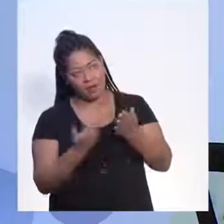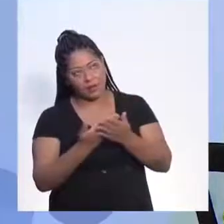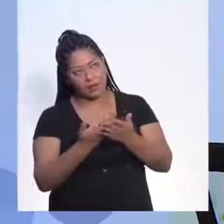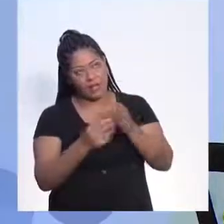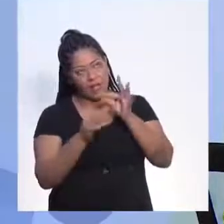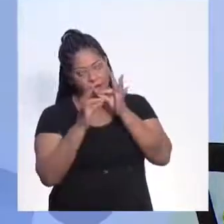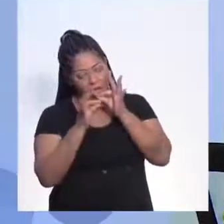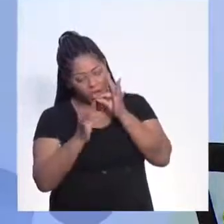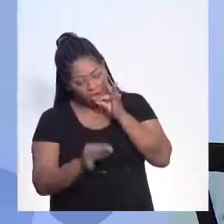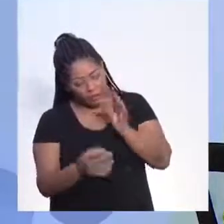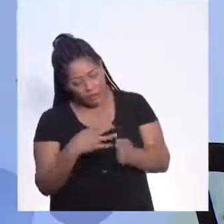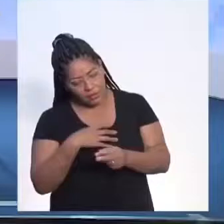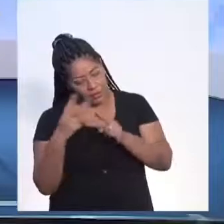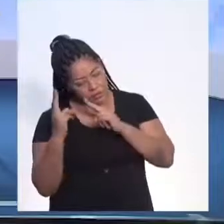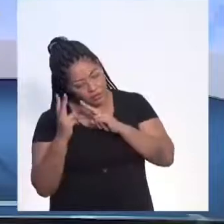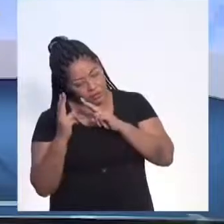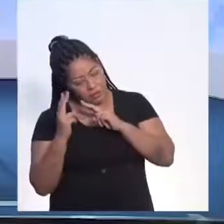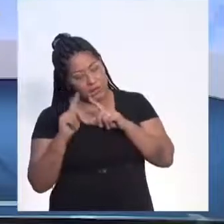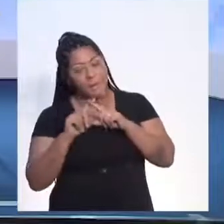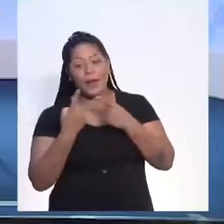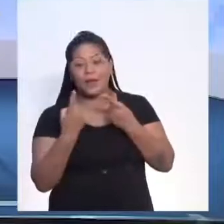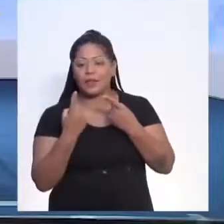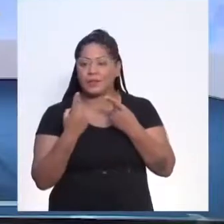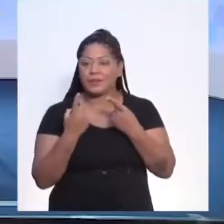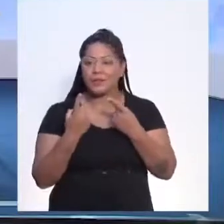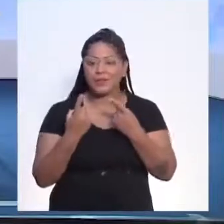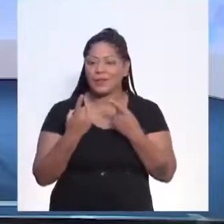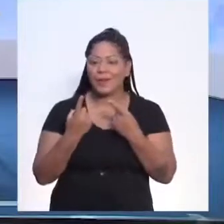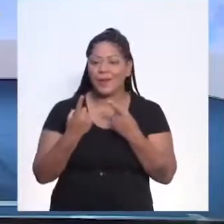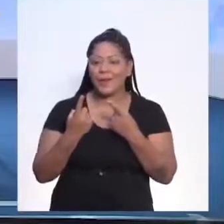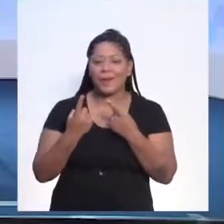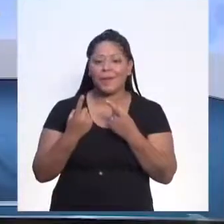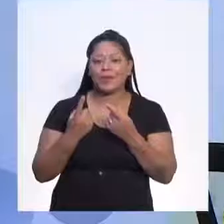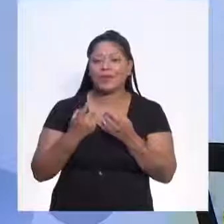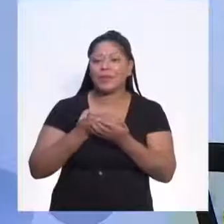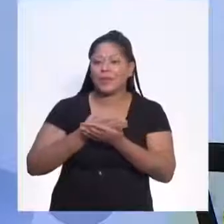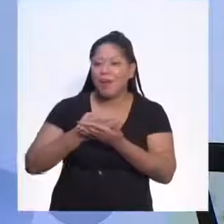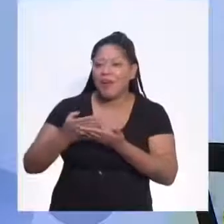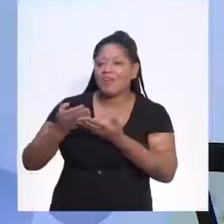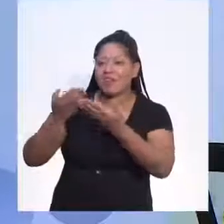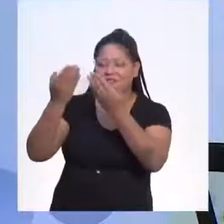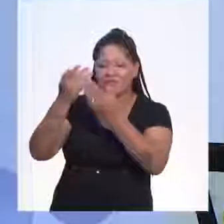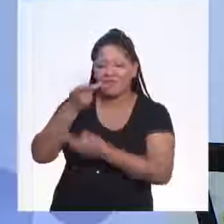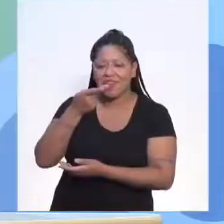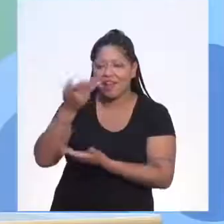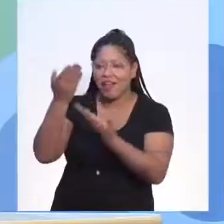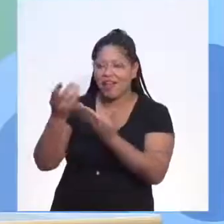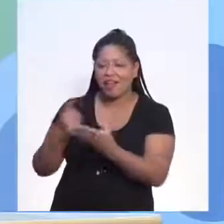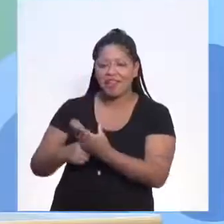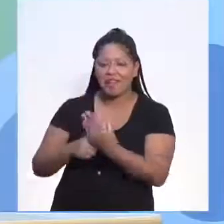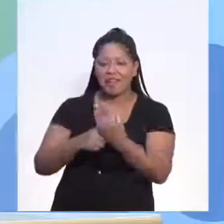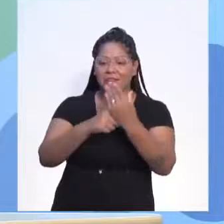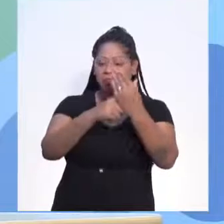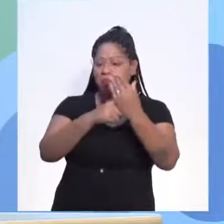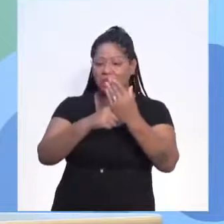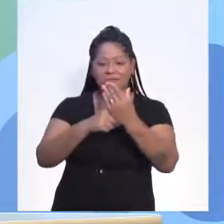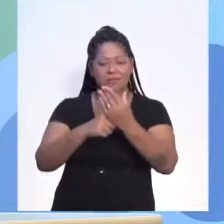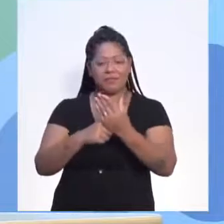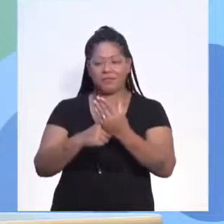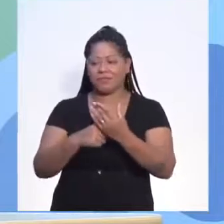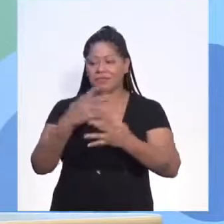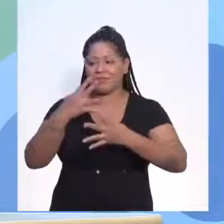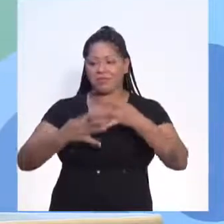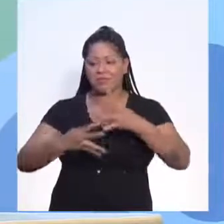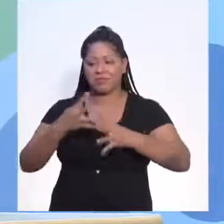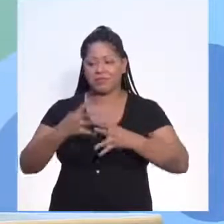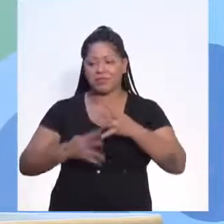sono quando vocês... Quando a gente passa a palavra, tecnologia, mas a tecnologia é isso. Ela vai ajudar. Tem que testar. Aliás, o Centro de Mídias, quando começou, tinha muito do início da